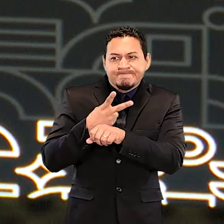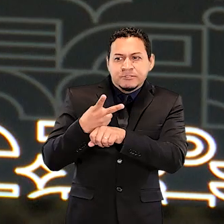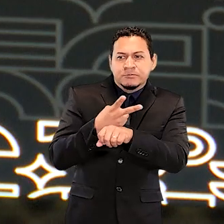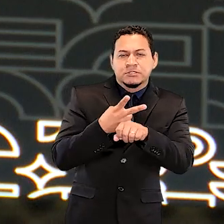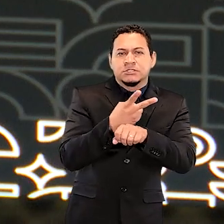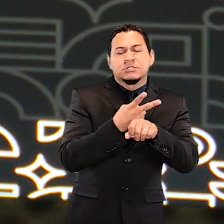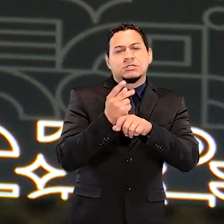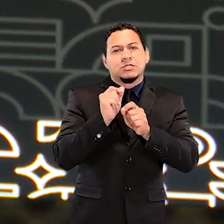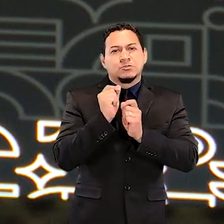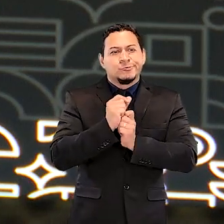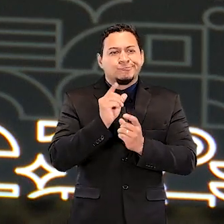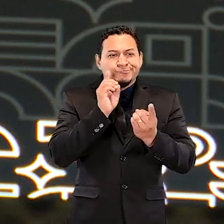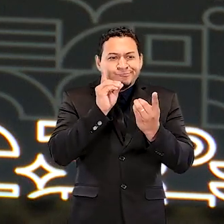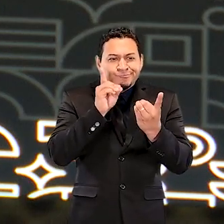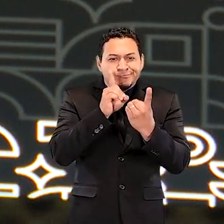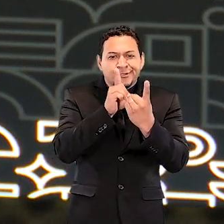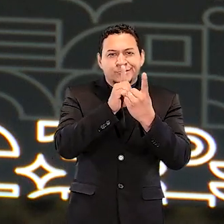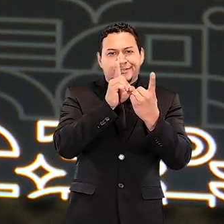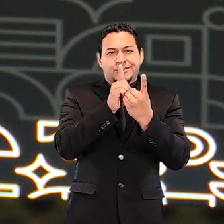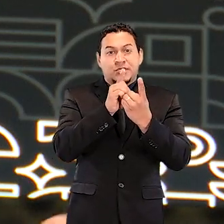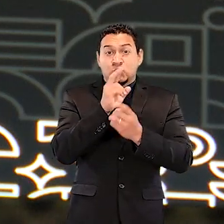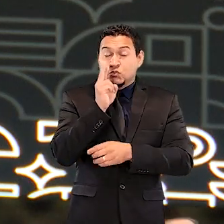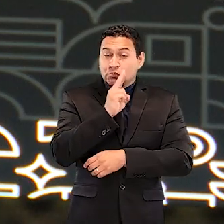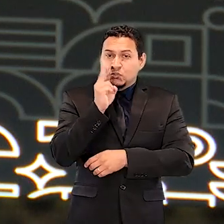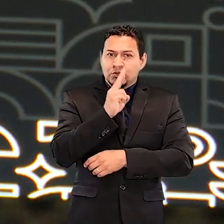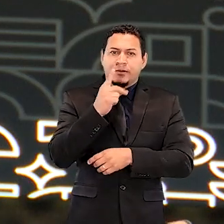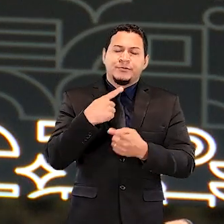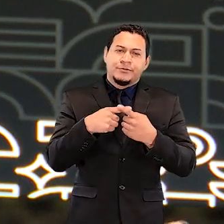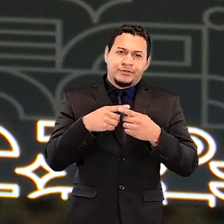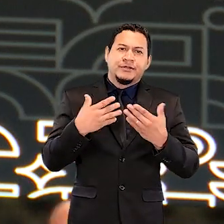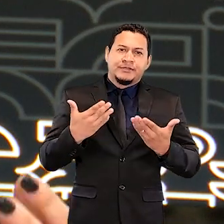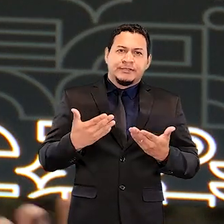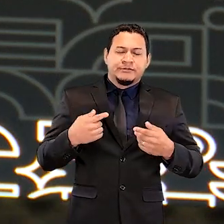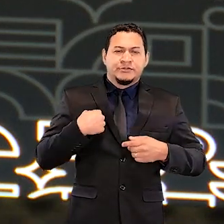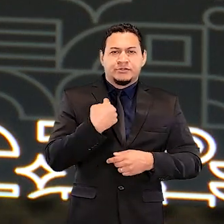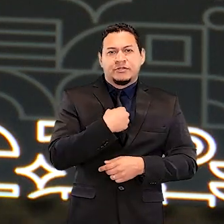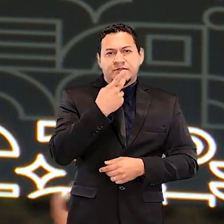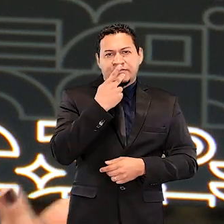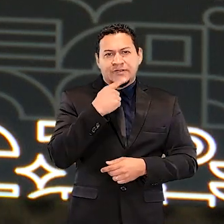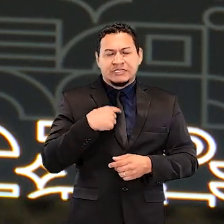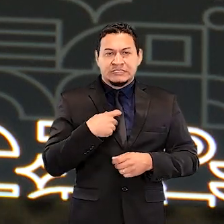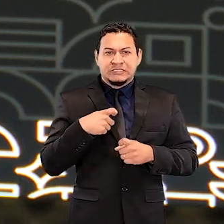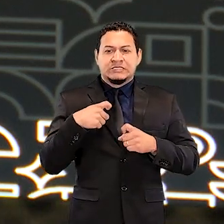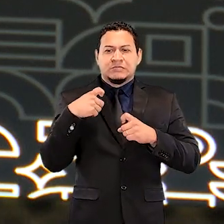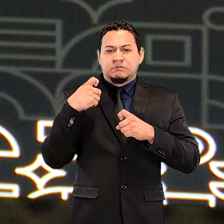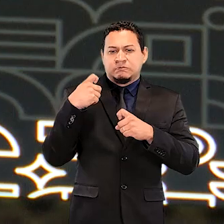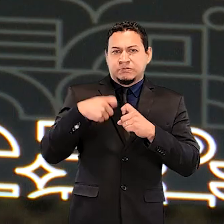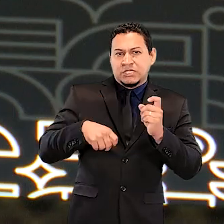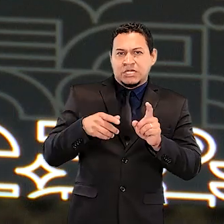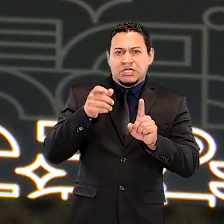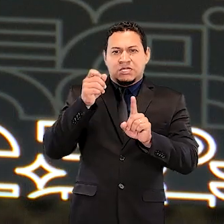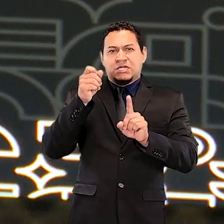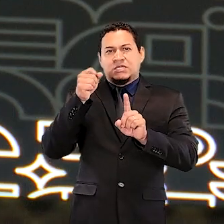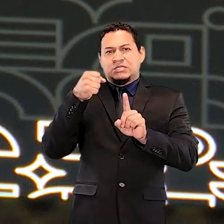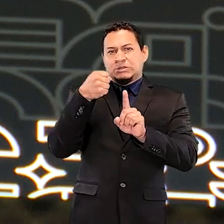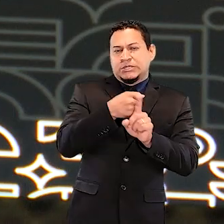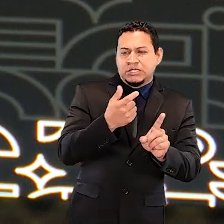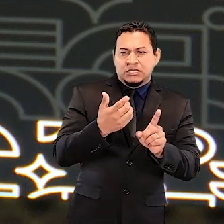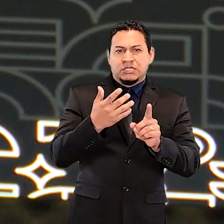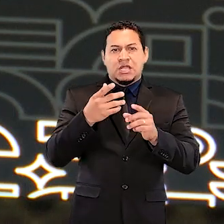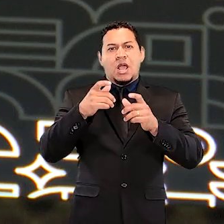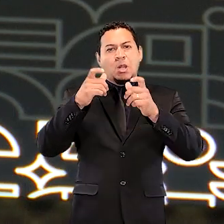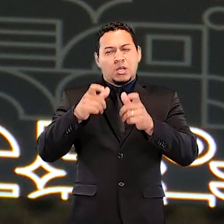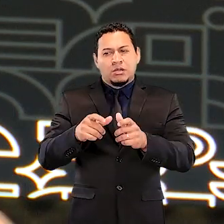um atendimento emergencial, afinal de contas, quando nós falamos de agressões físicas, é esse o espaço em que elas